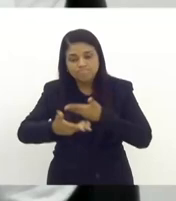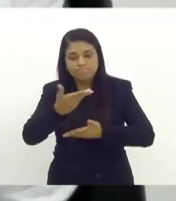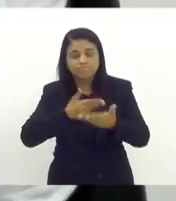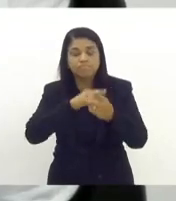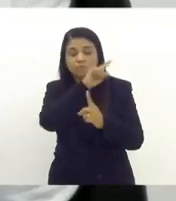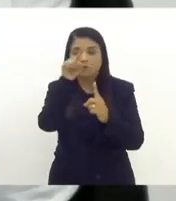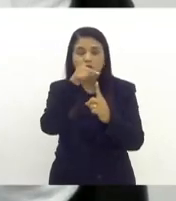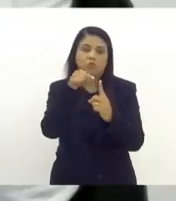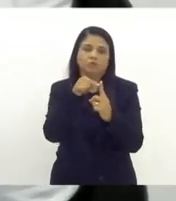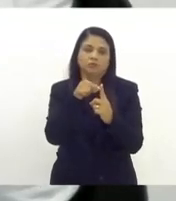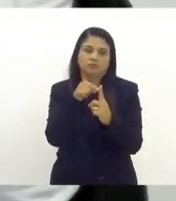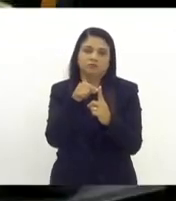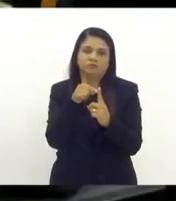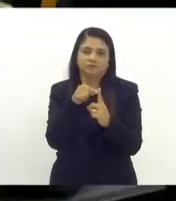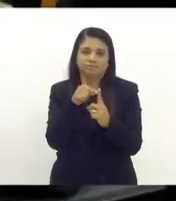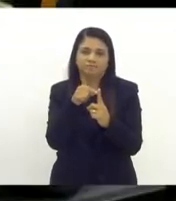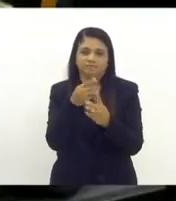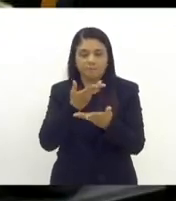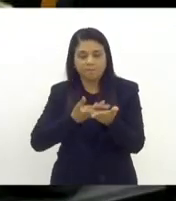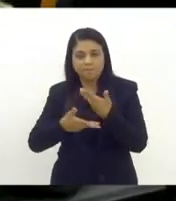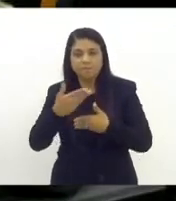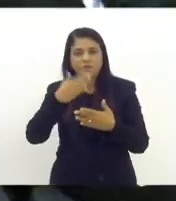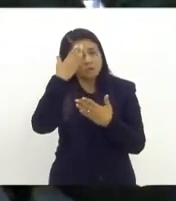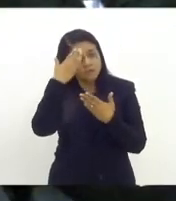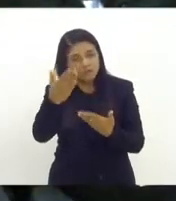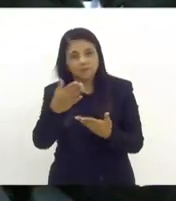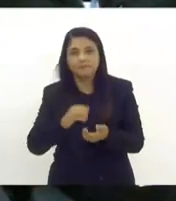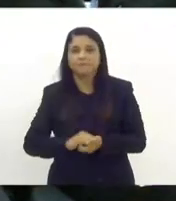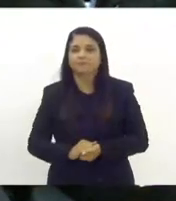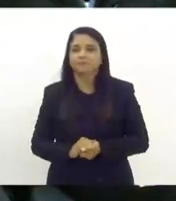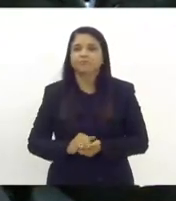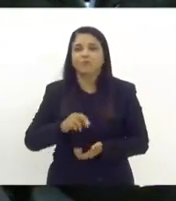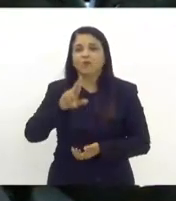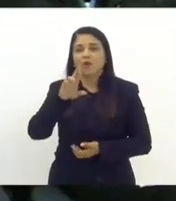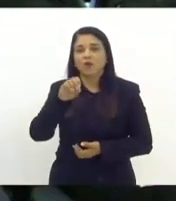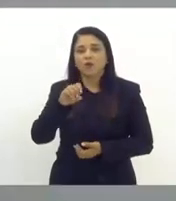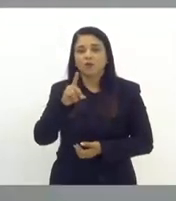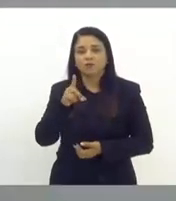objetividade só isso obrigado obrigada